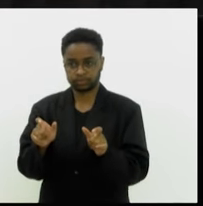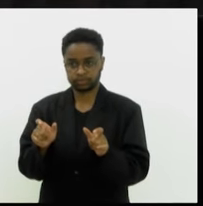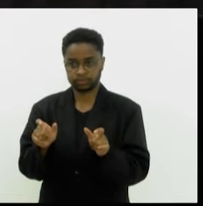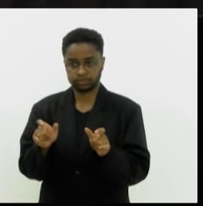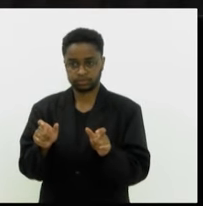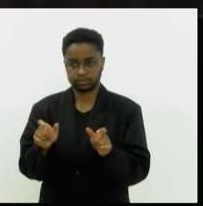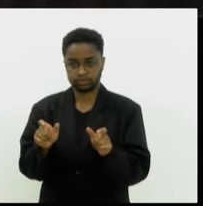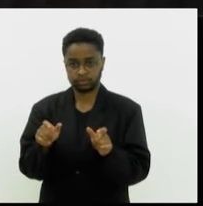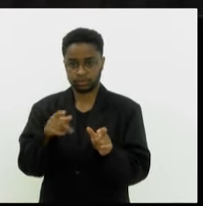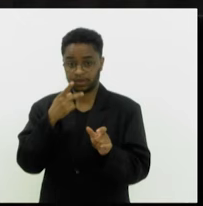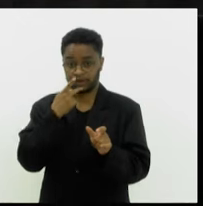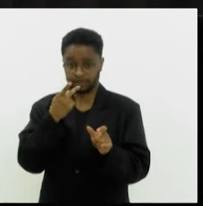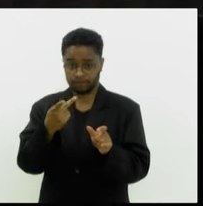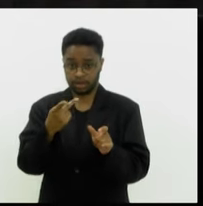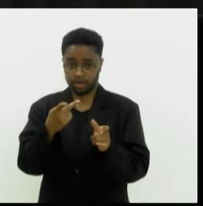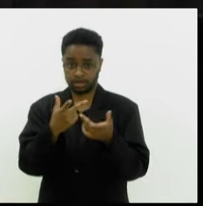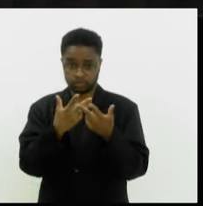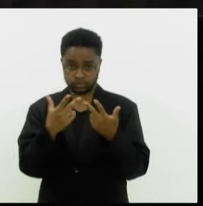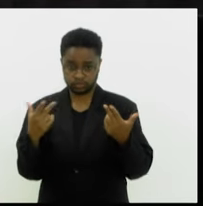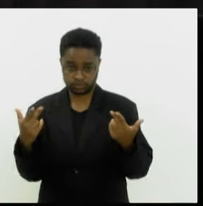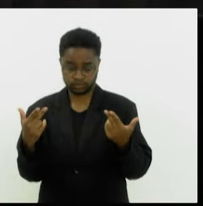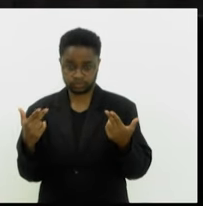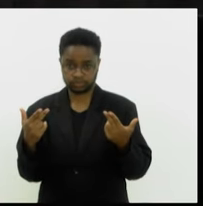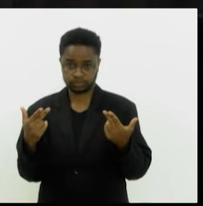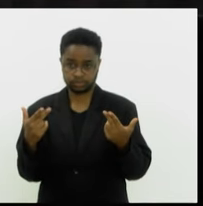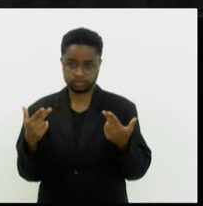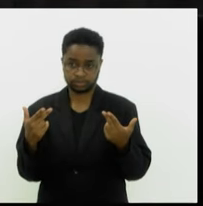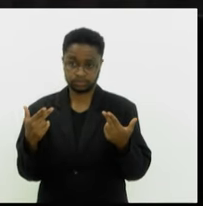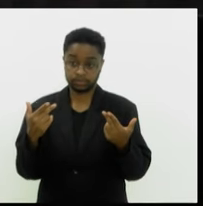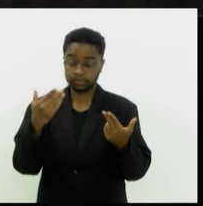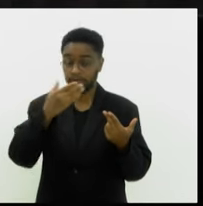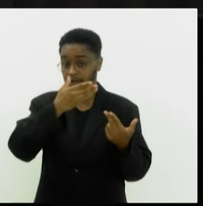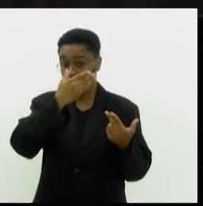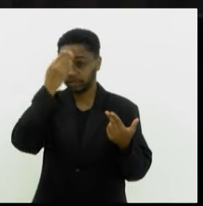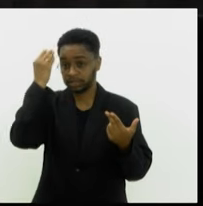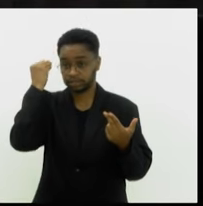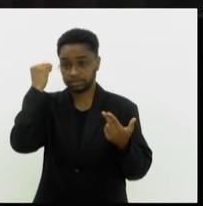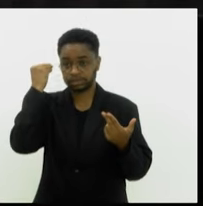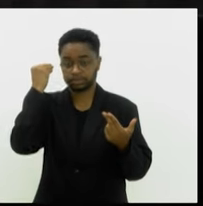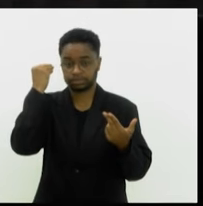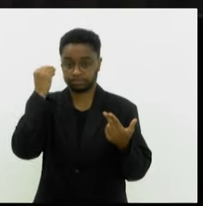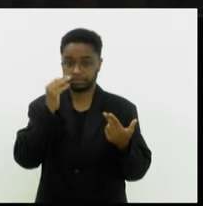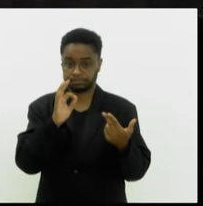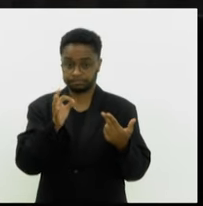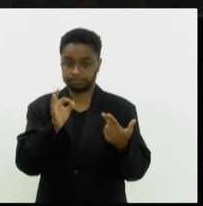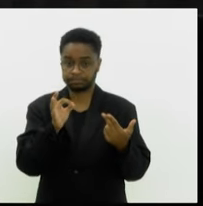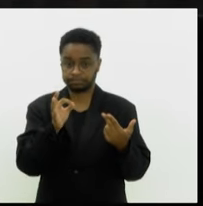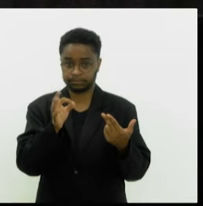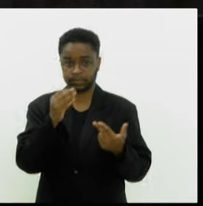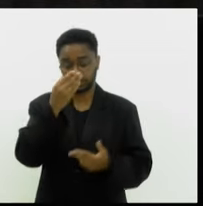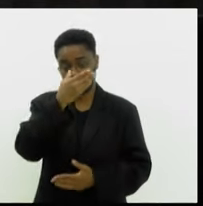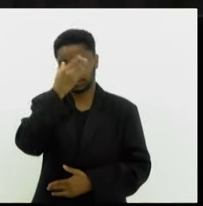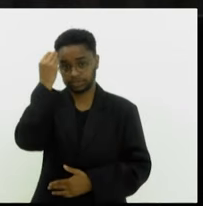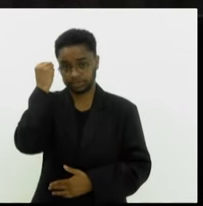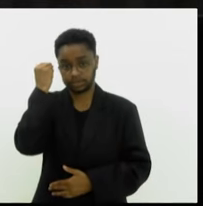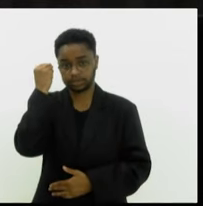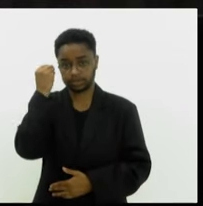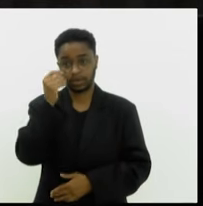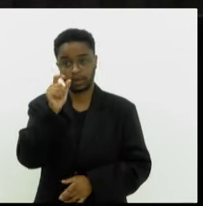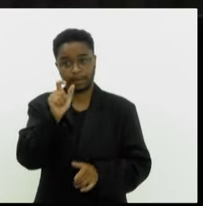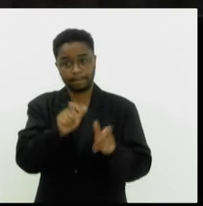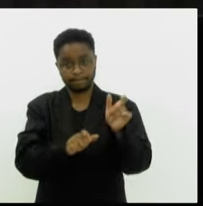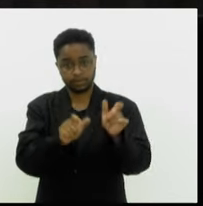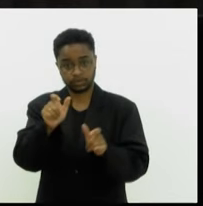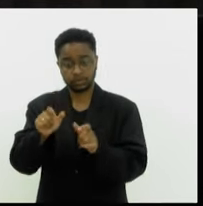que anda falando isso aí, eles esquecem, né, que o homem pode